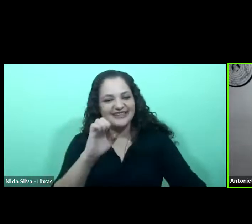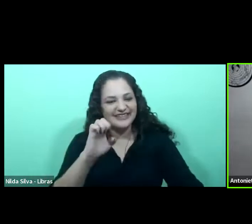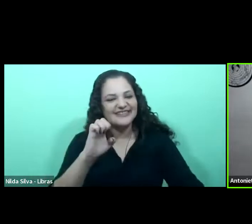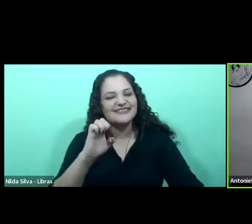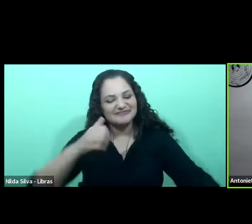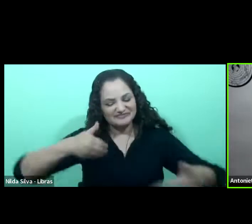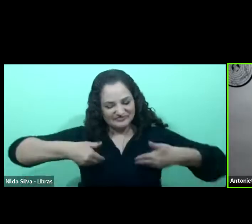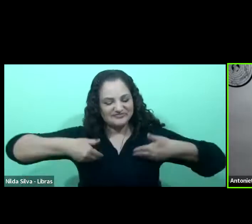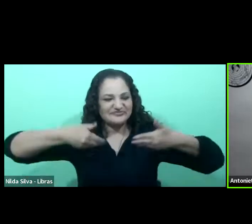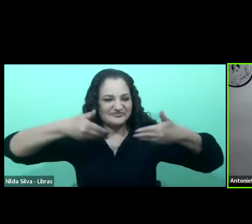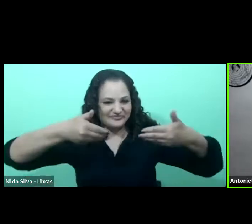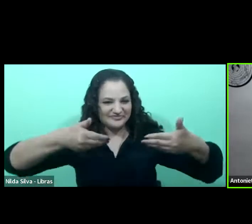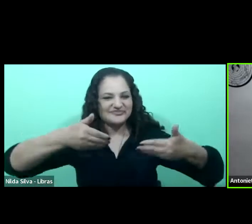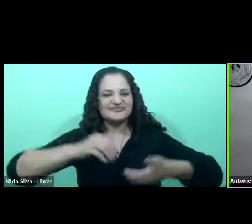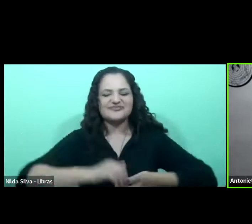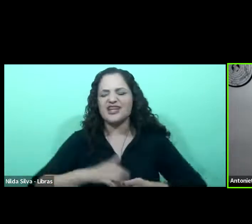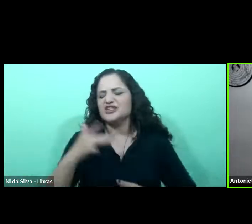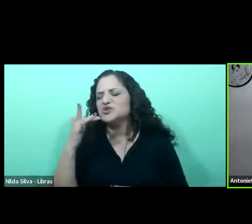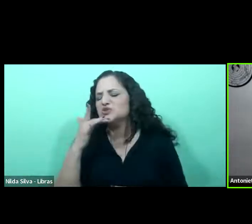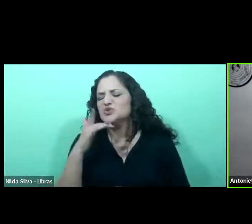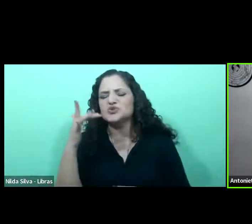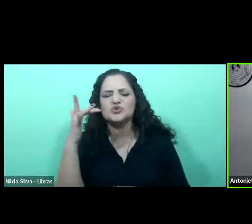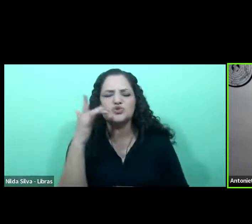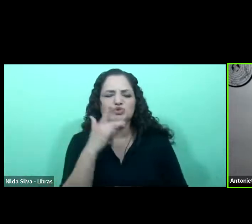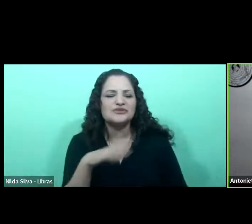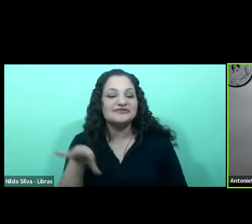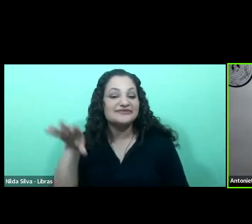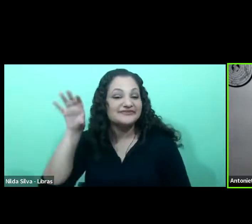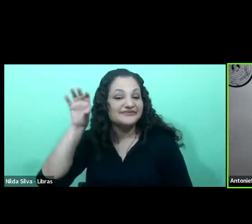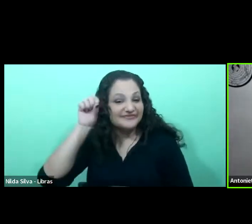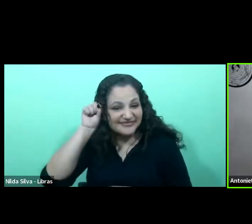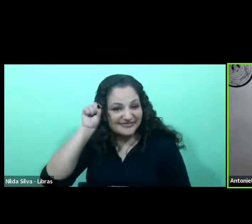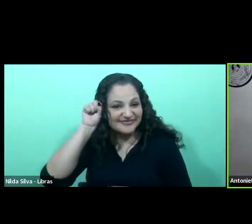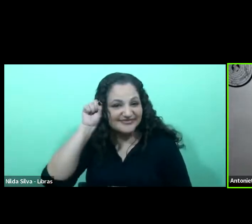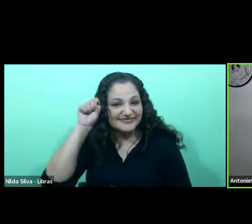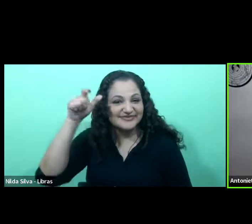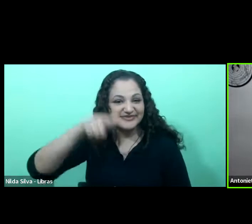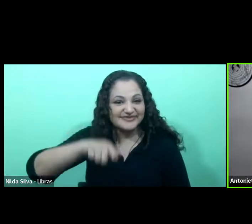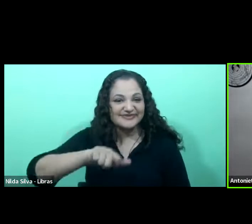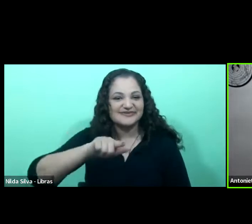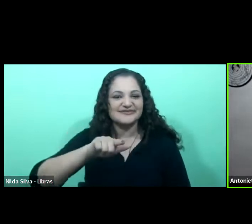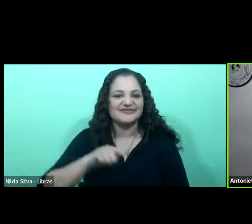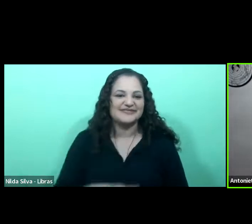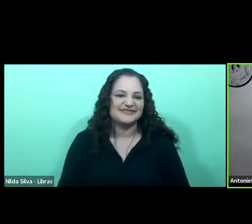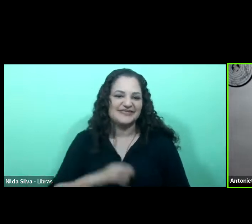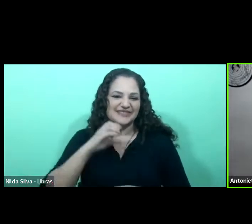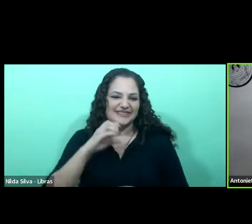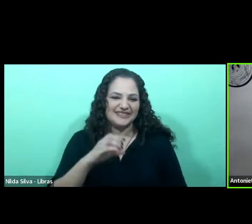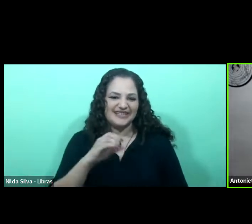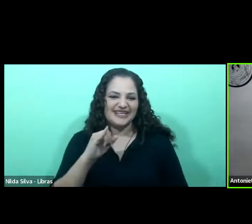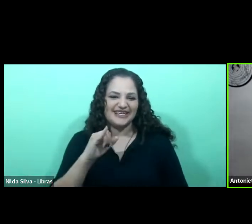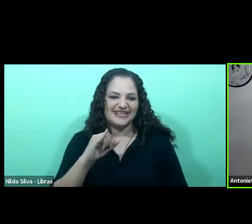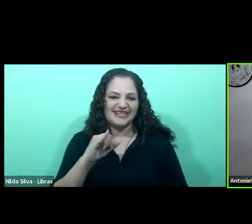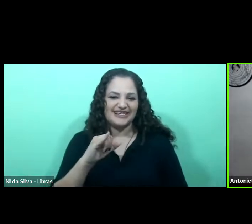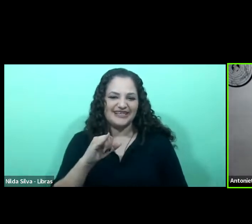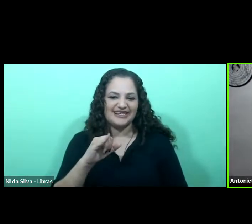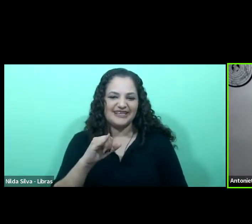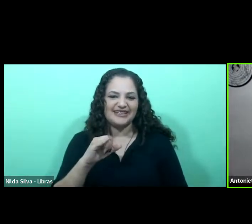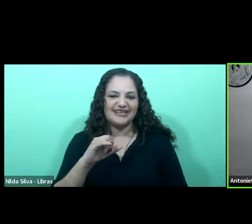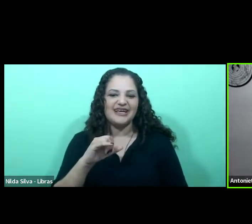pelo convite. Que delícia ouvir a Cissa falando novamente. Fazia muito tempo que eu não ouvia a